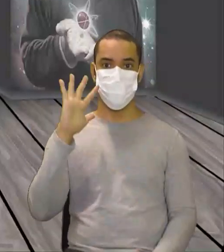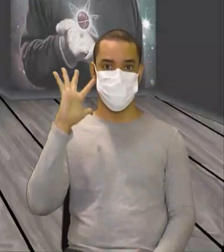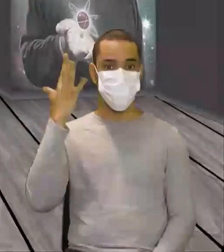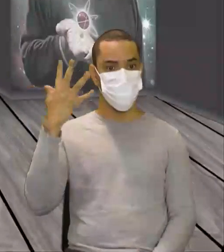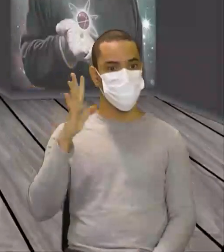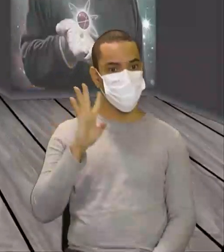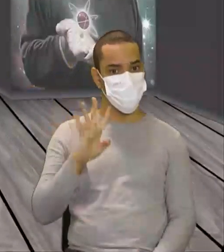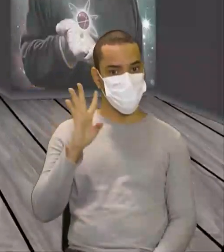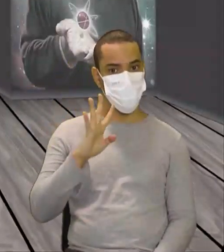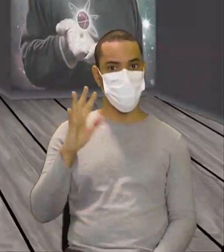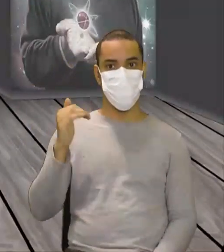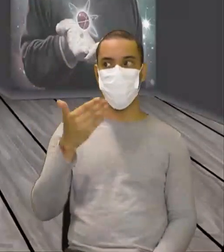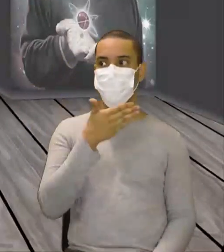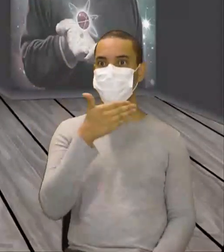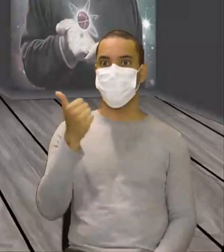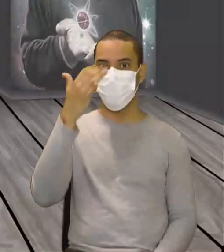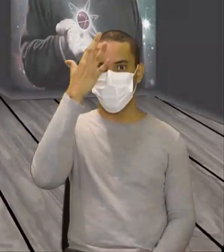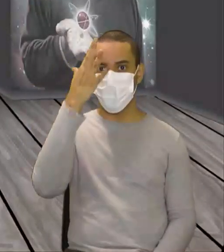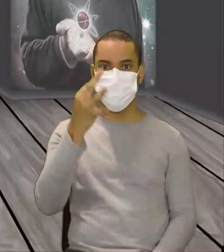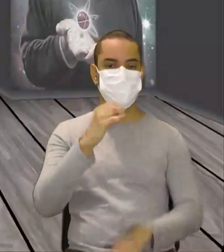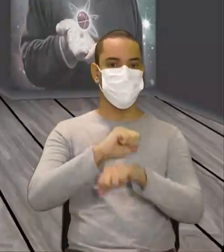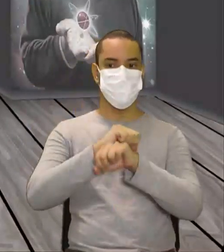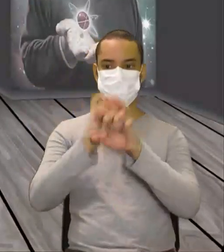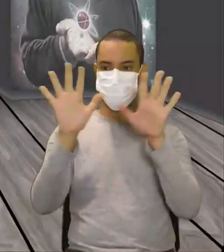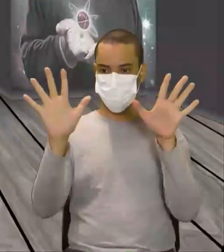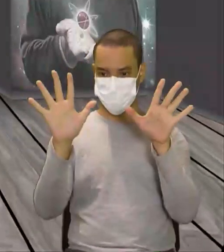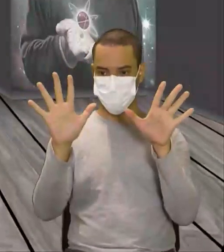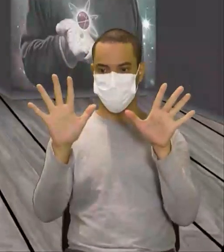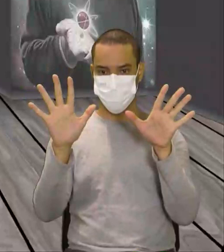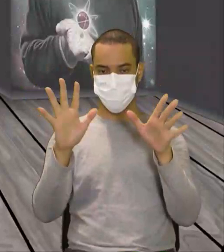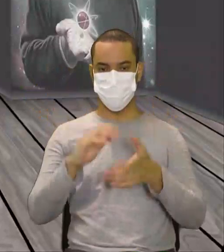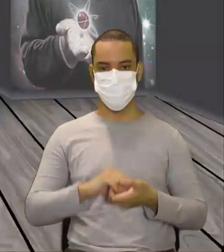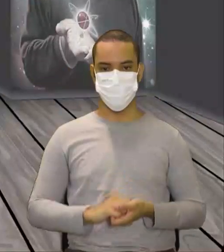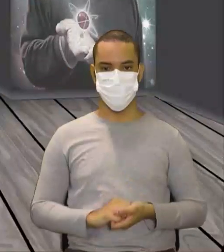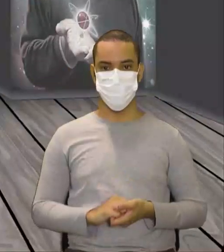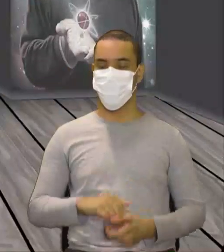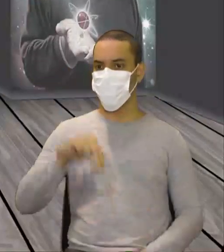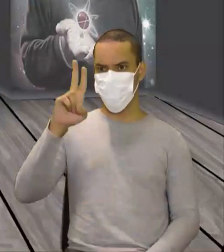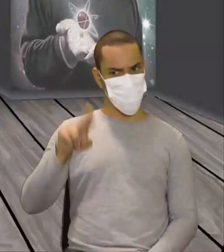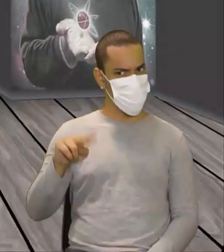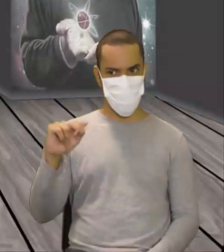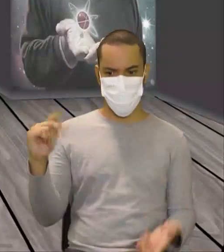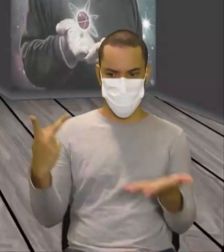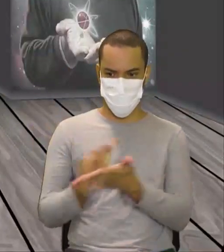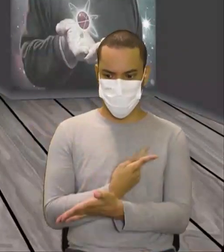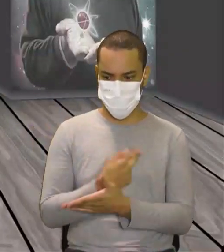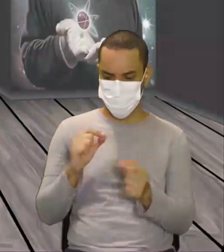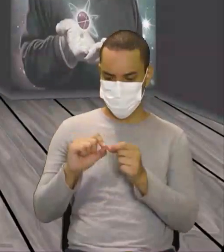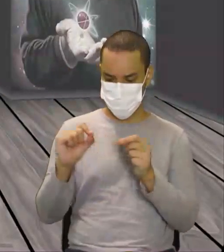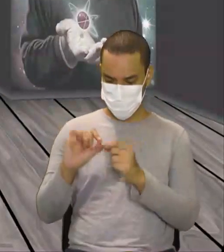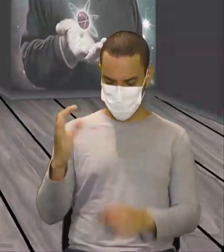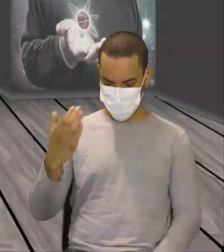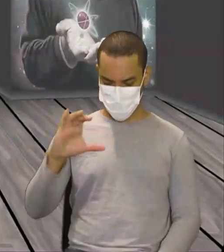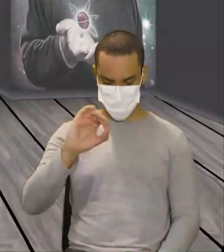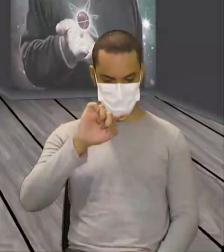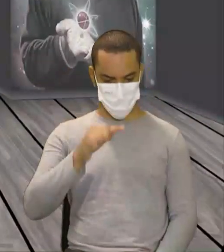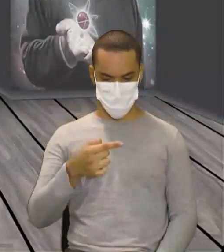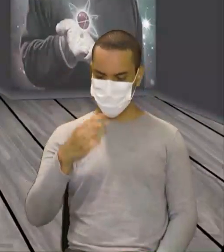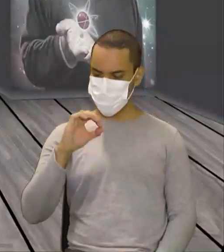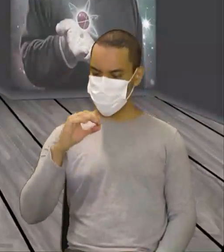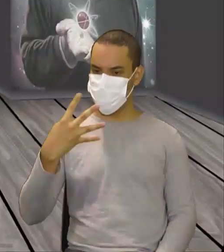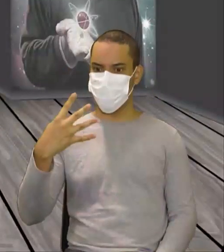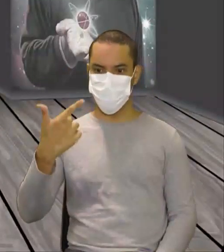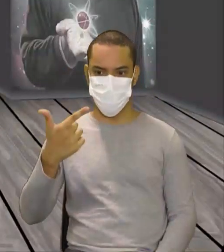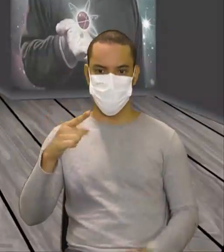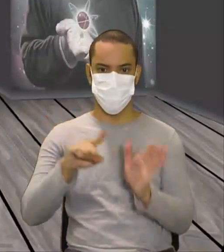legal, mais visível, entendeu? De você entender melhor o resultado. Nunca vai acontecer de colocar 0,042